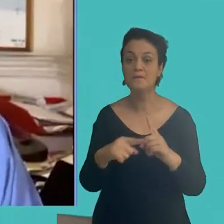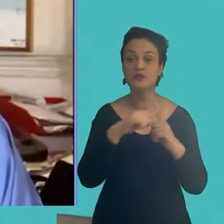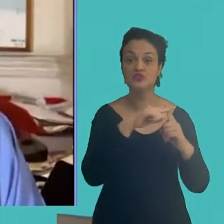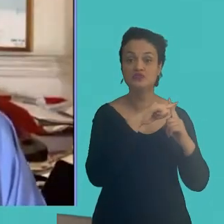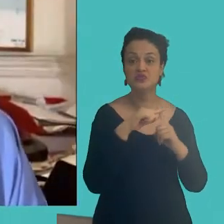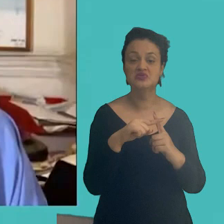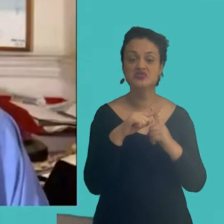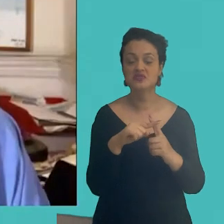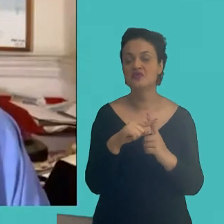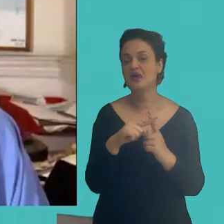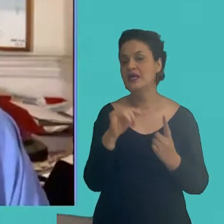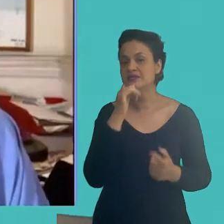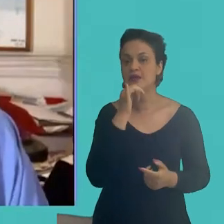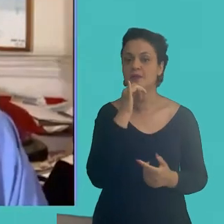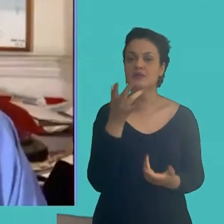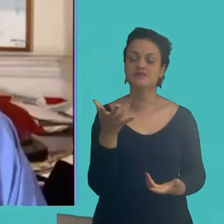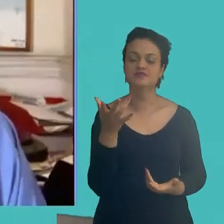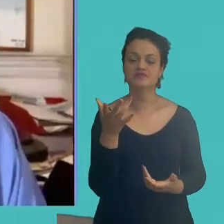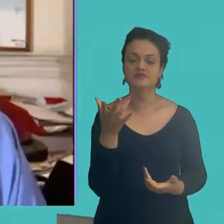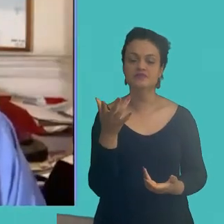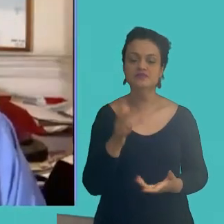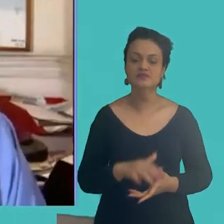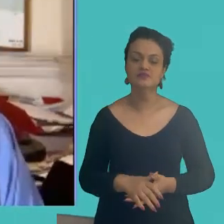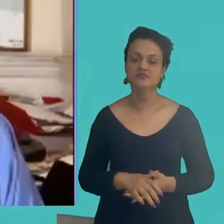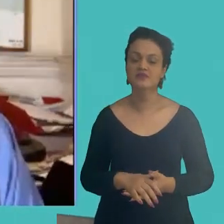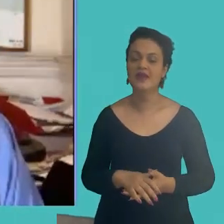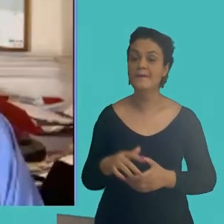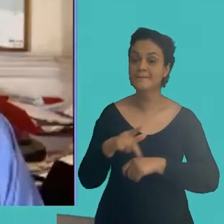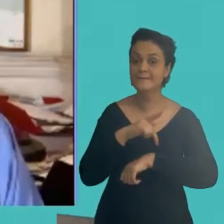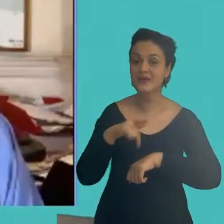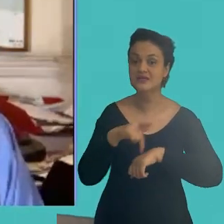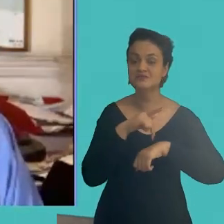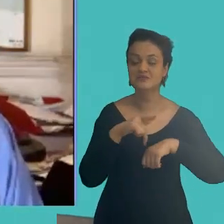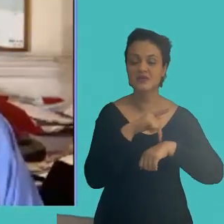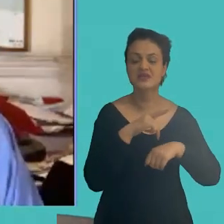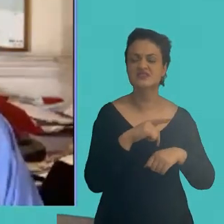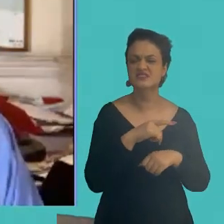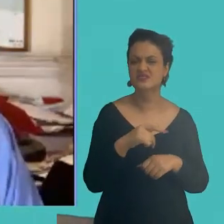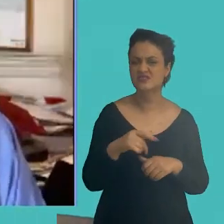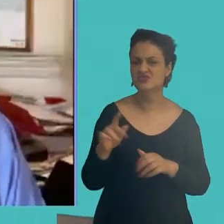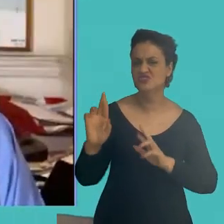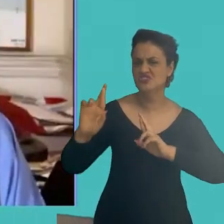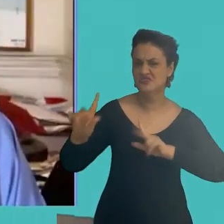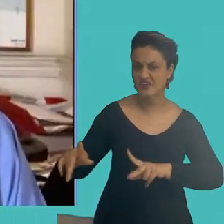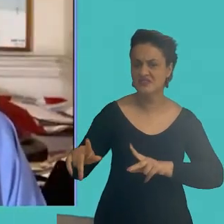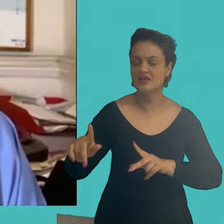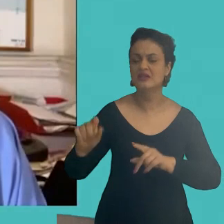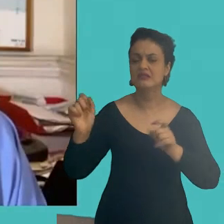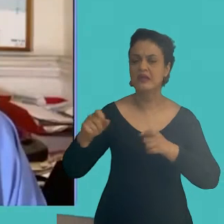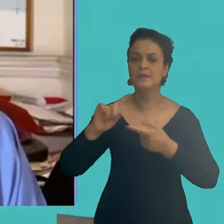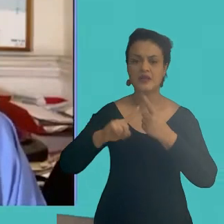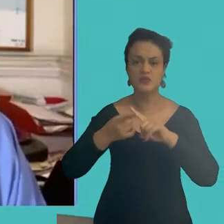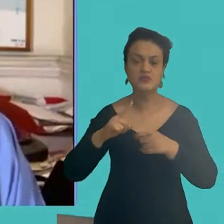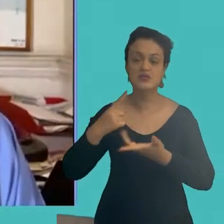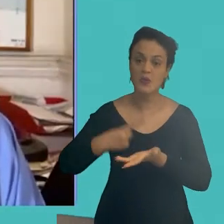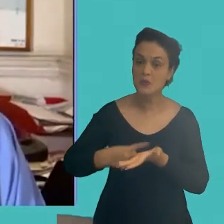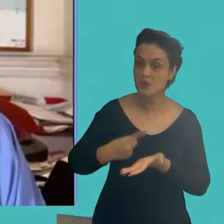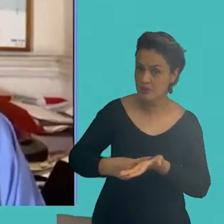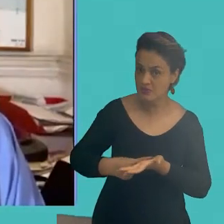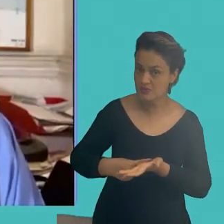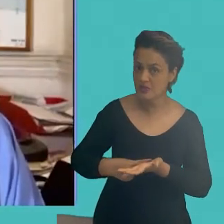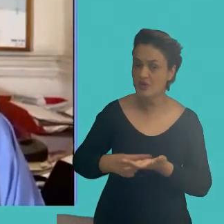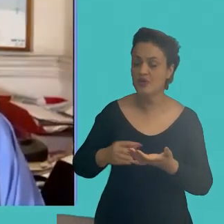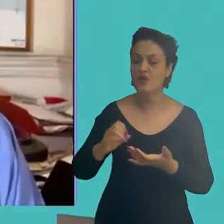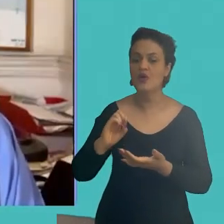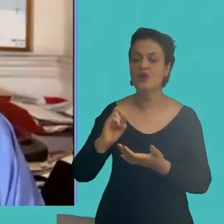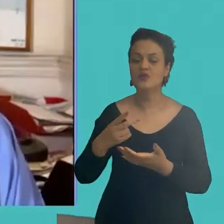exemplo, que os países resolvam suas diferenças por negociação e compromisso, que os regimes